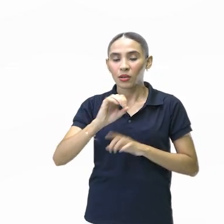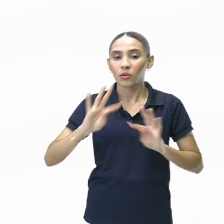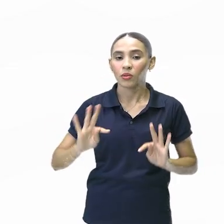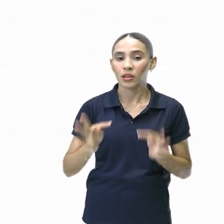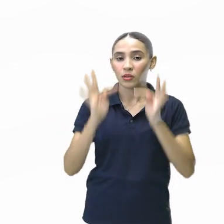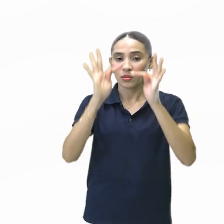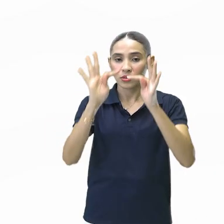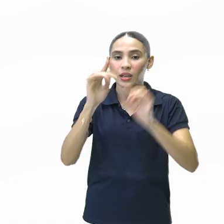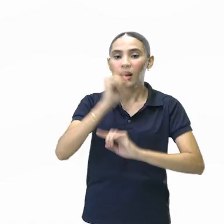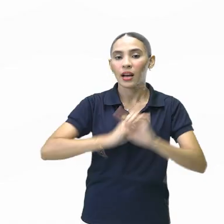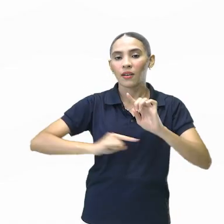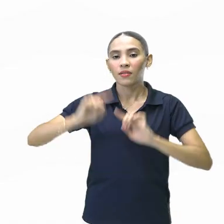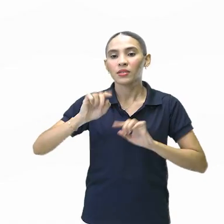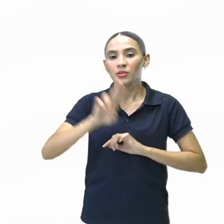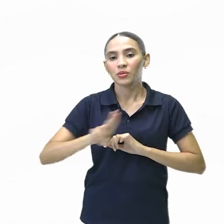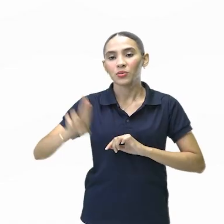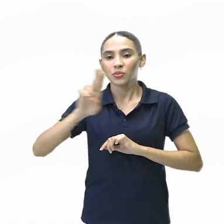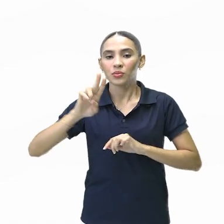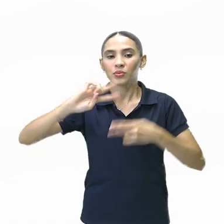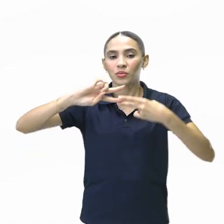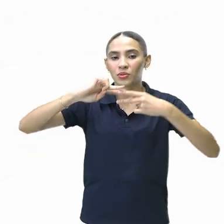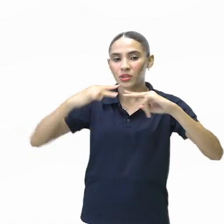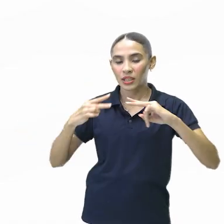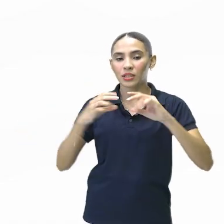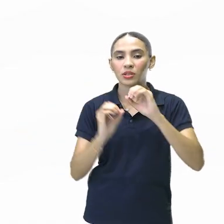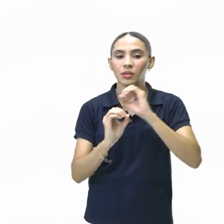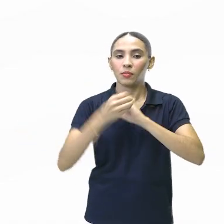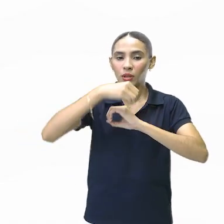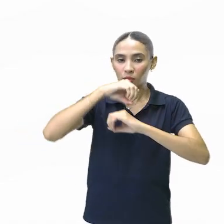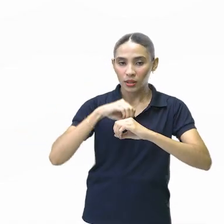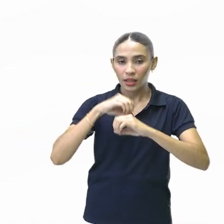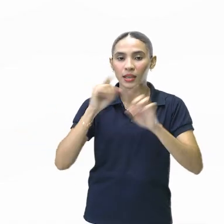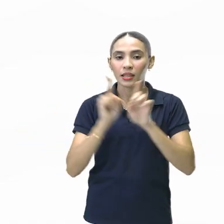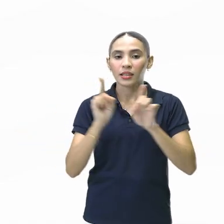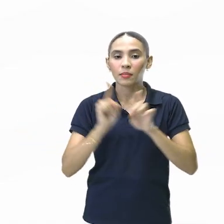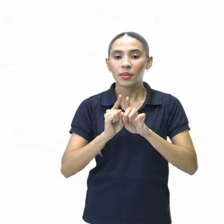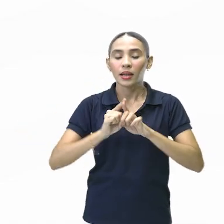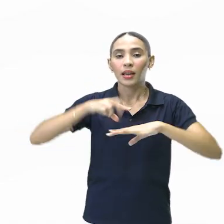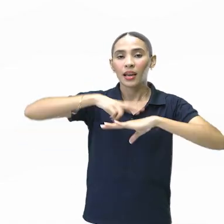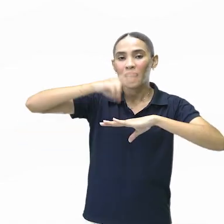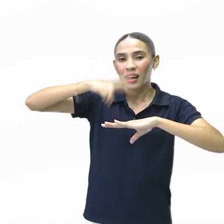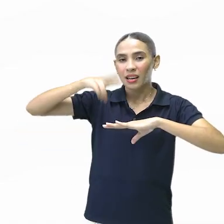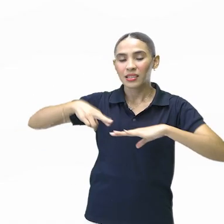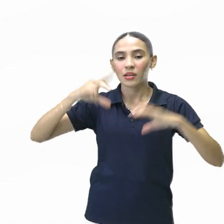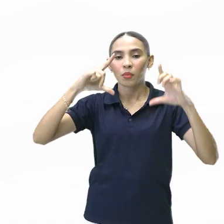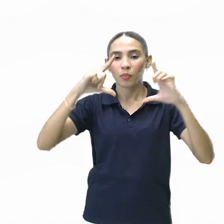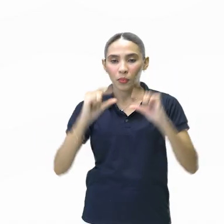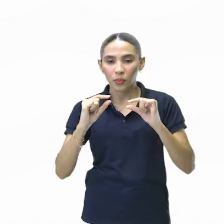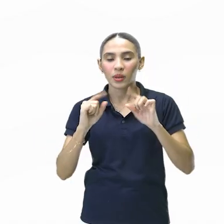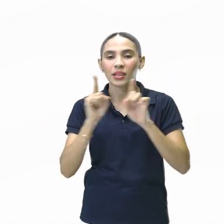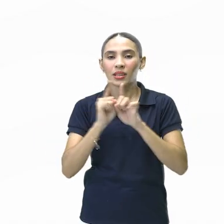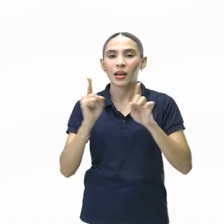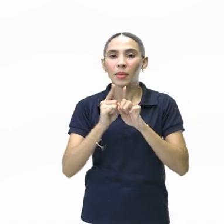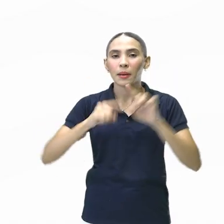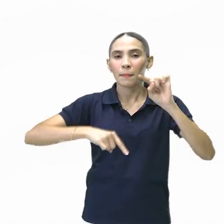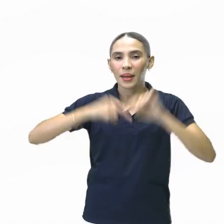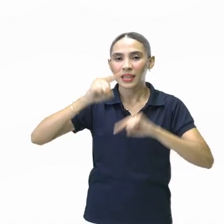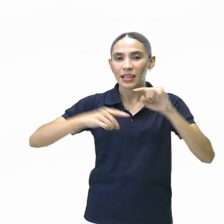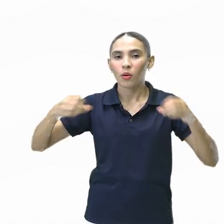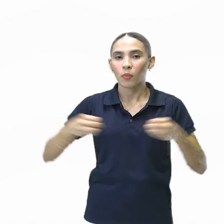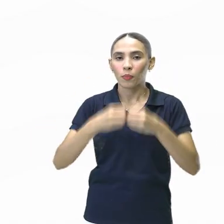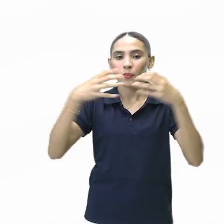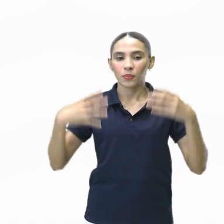Neurotecnologias, Avanços e aplicações da genética molecular, Decaimento radioativo e armas